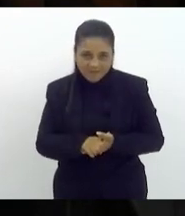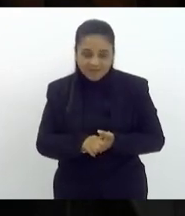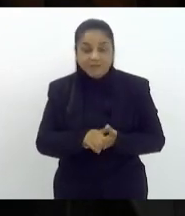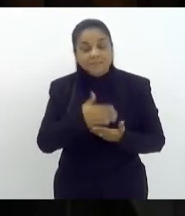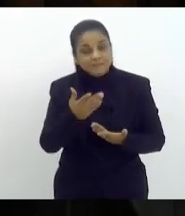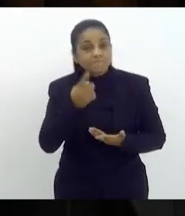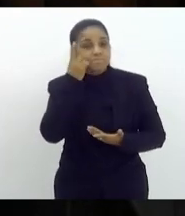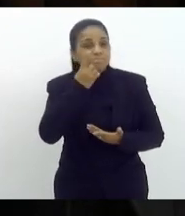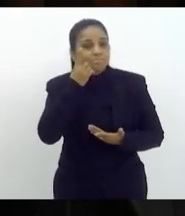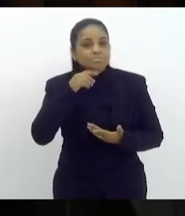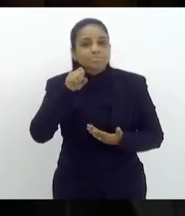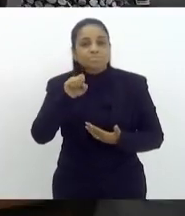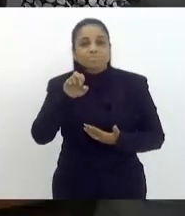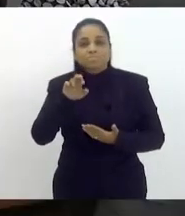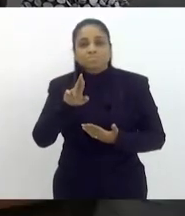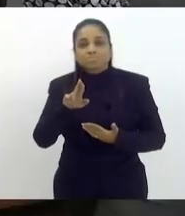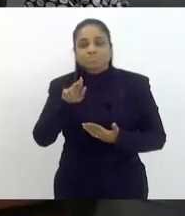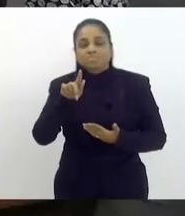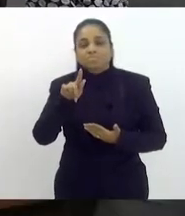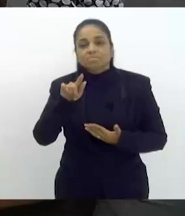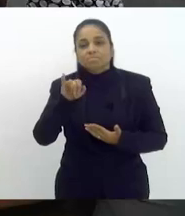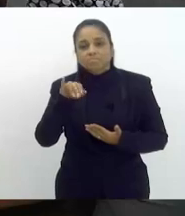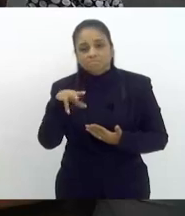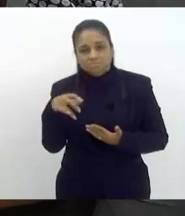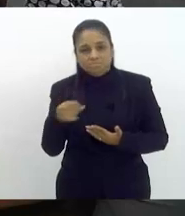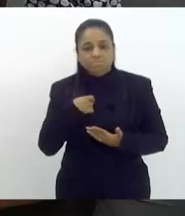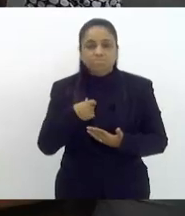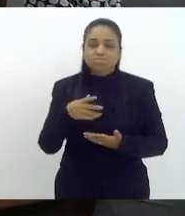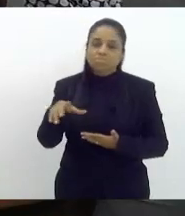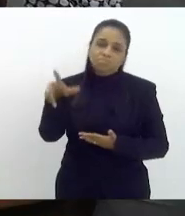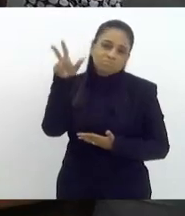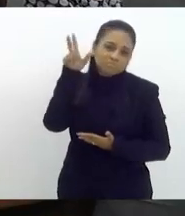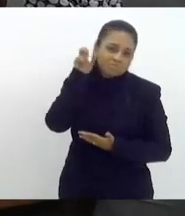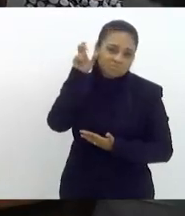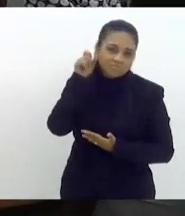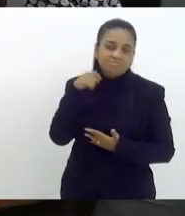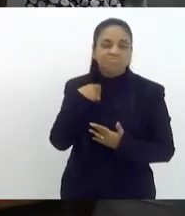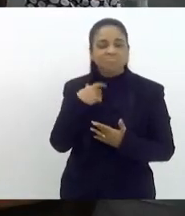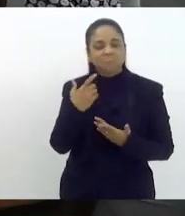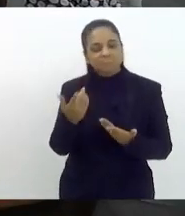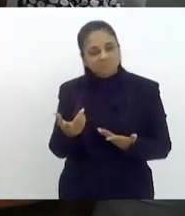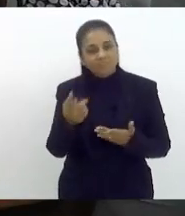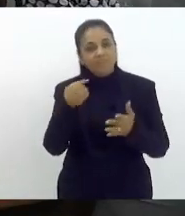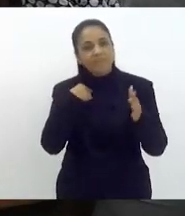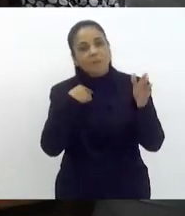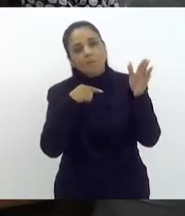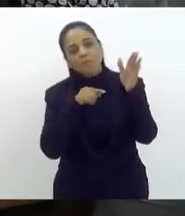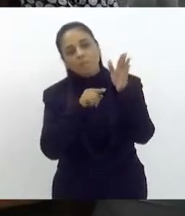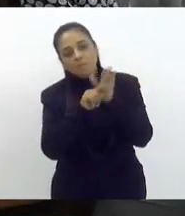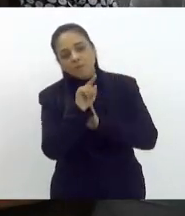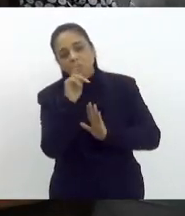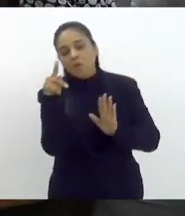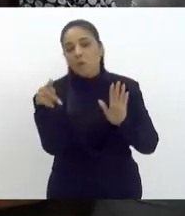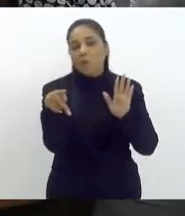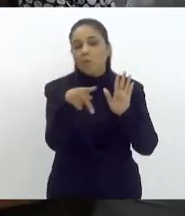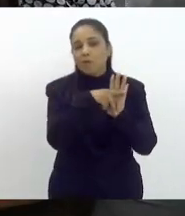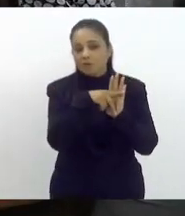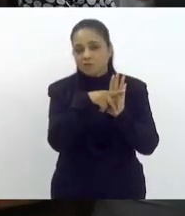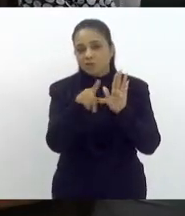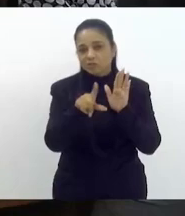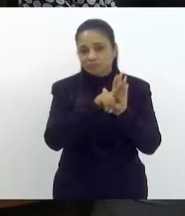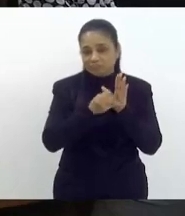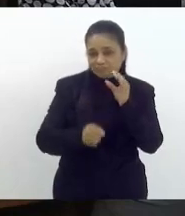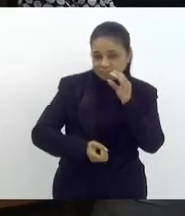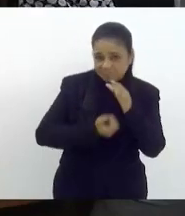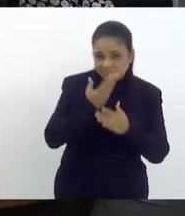ouvindo atentamente a sugestão de vossa excelência queria questionar A autora do projeto se